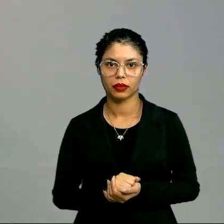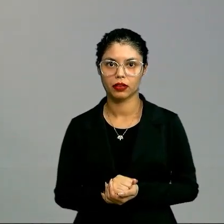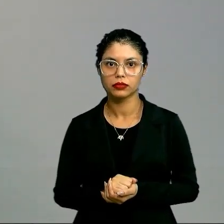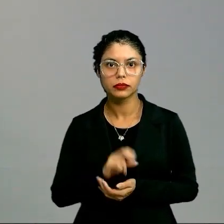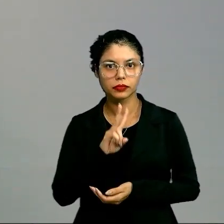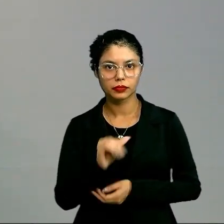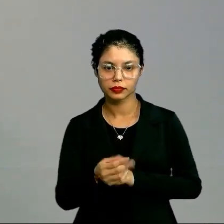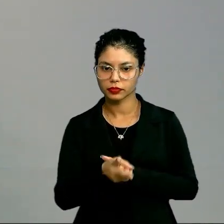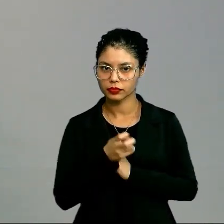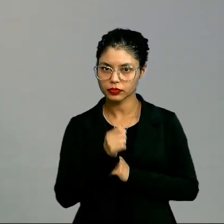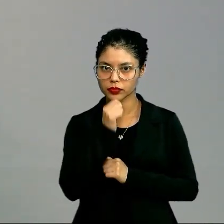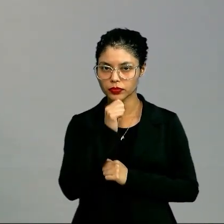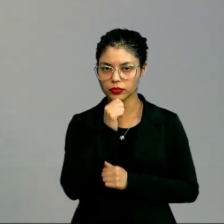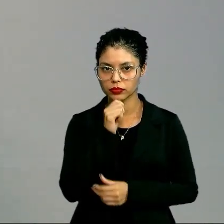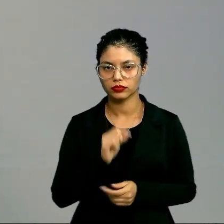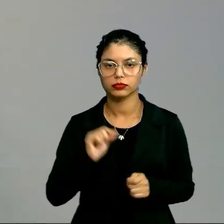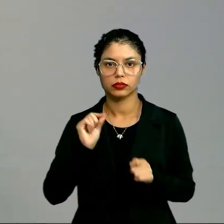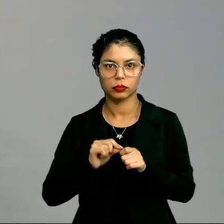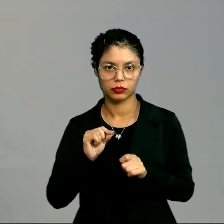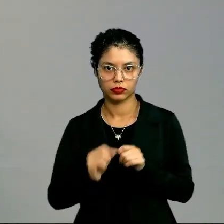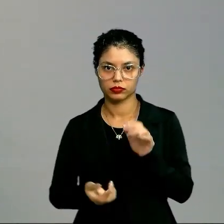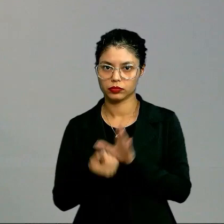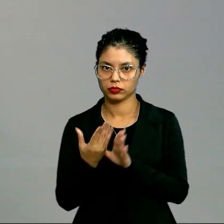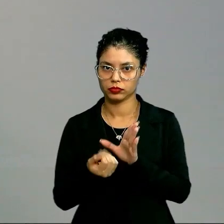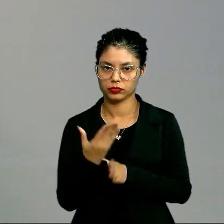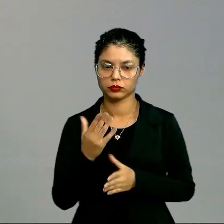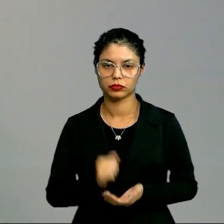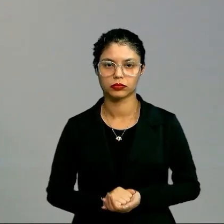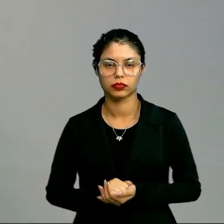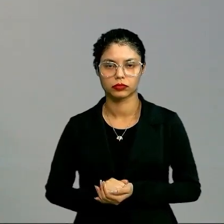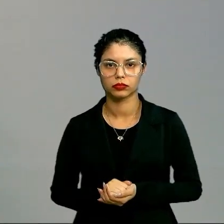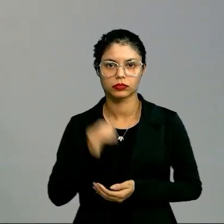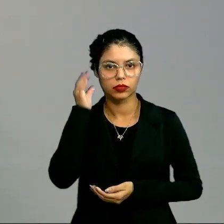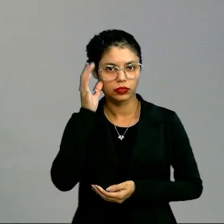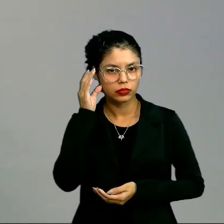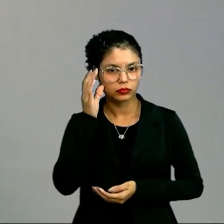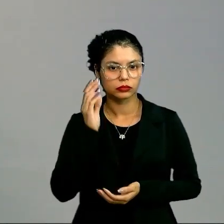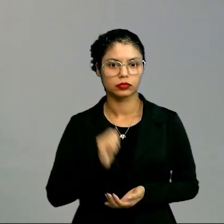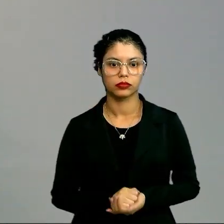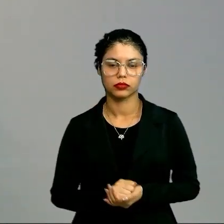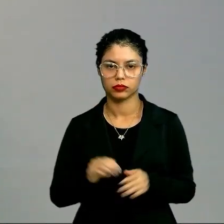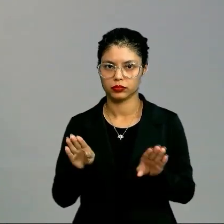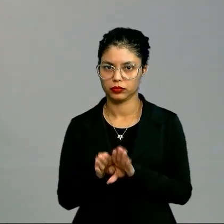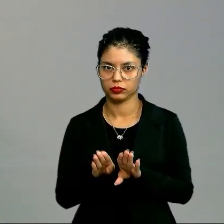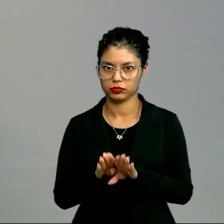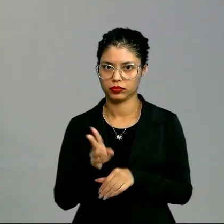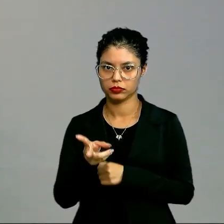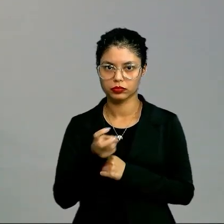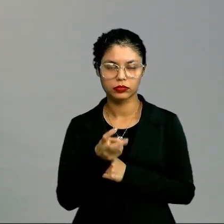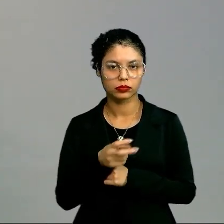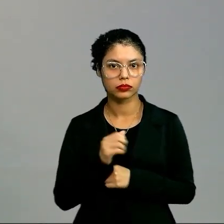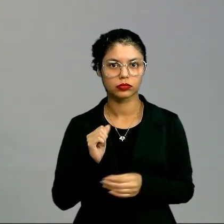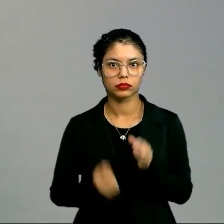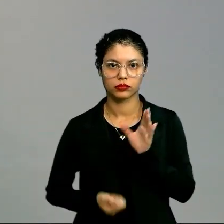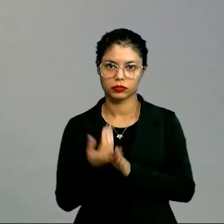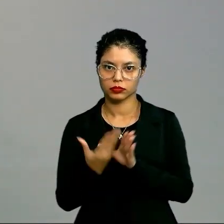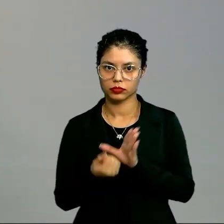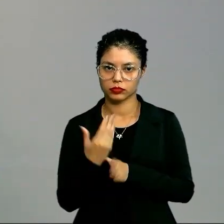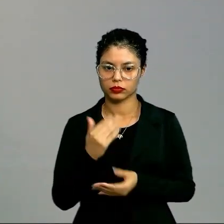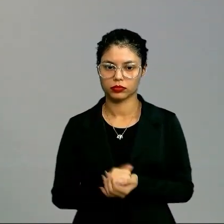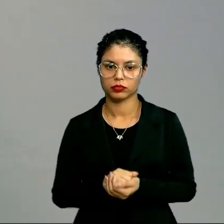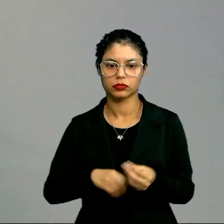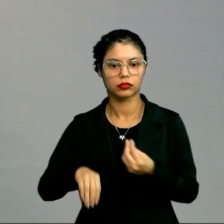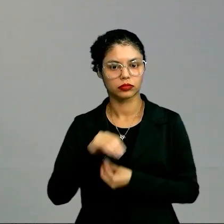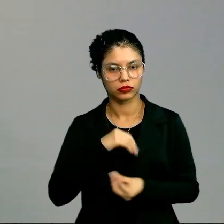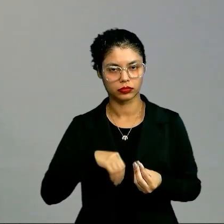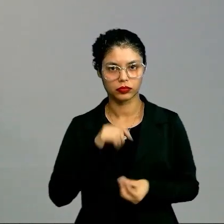reagente e esse consumo forma produto. Se eu aumento a concentração do produto, eu vou consumir produto e esse produto forma